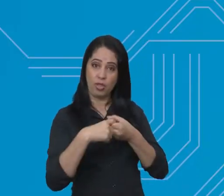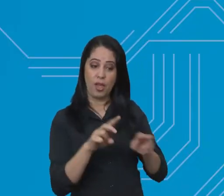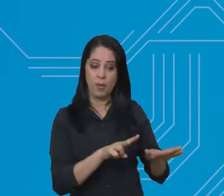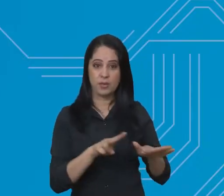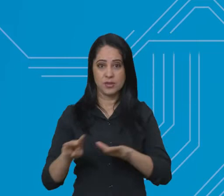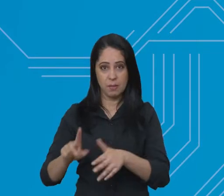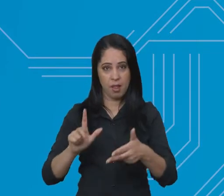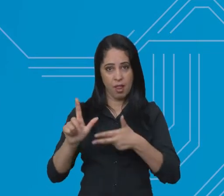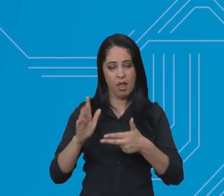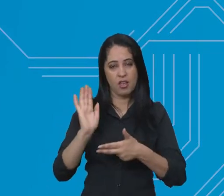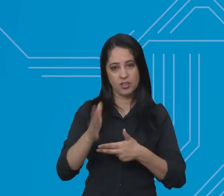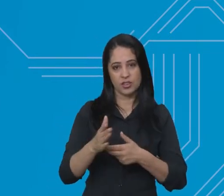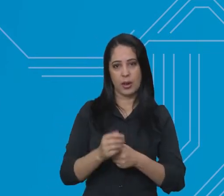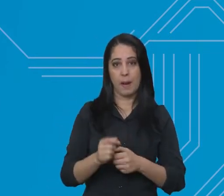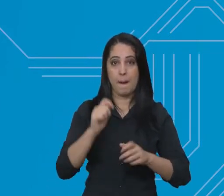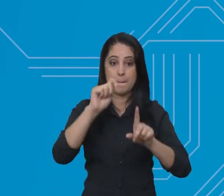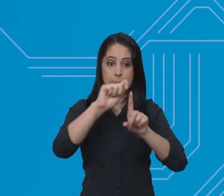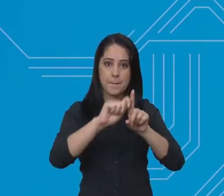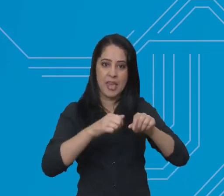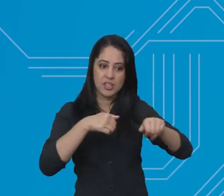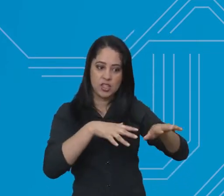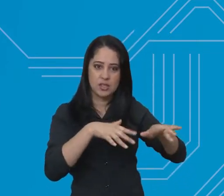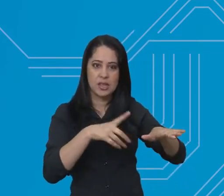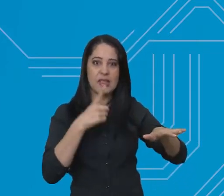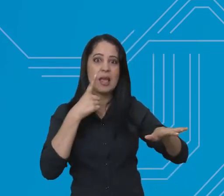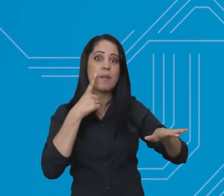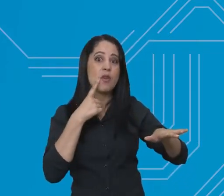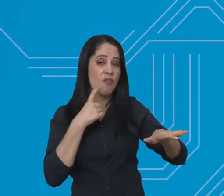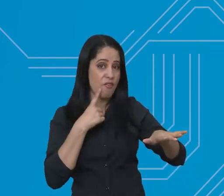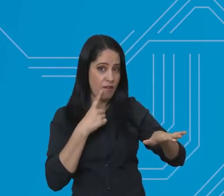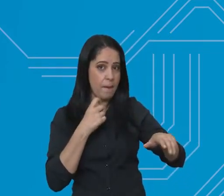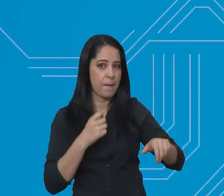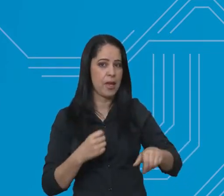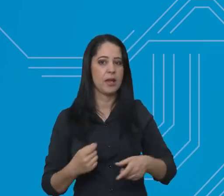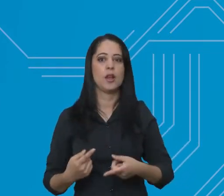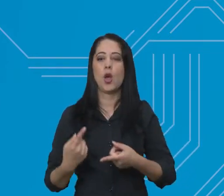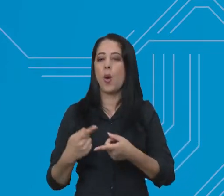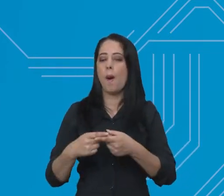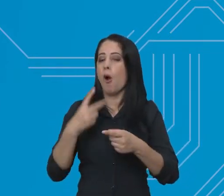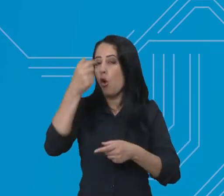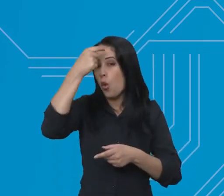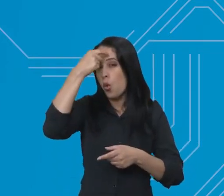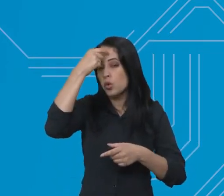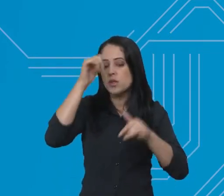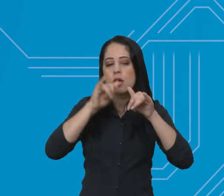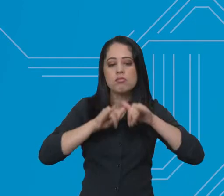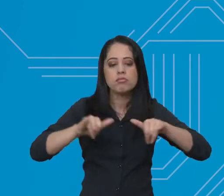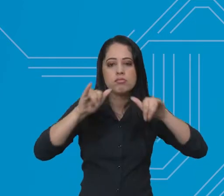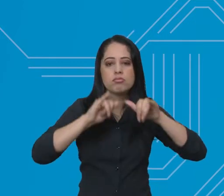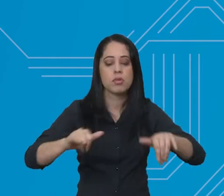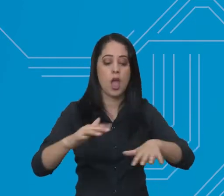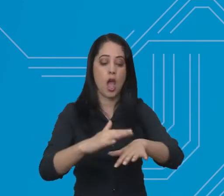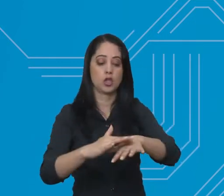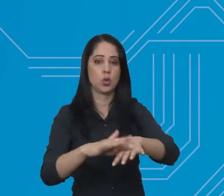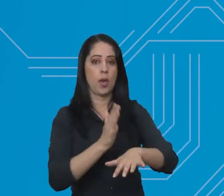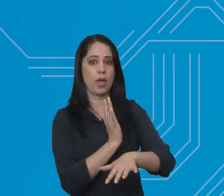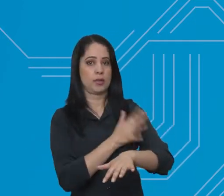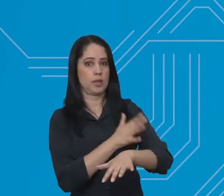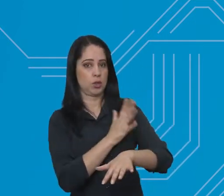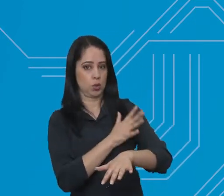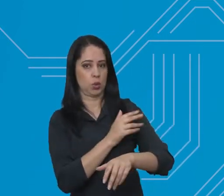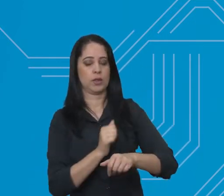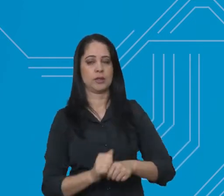Voltamos com Semana Legislativa e o mês de setembro abriga a campanha Setembro Vermelho, pautada na conscientização sobre as